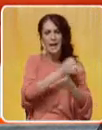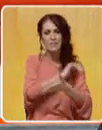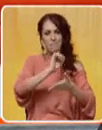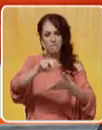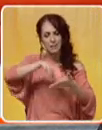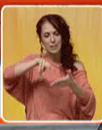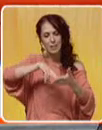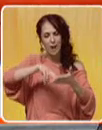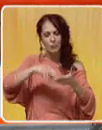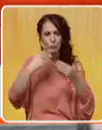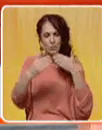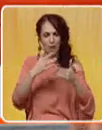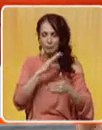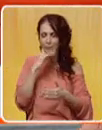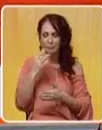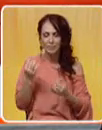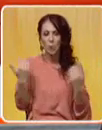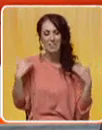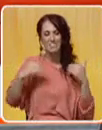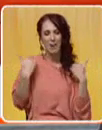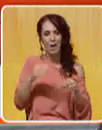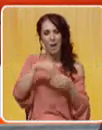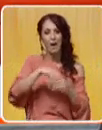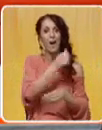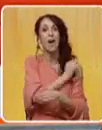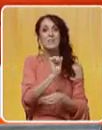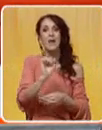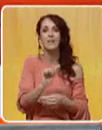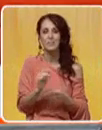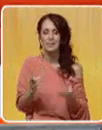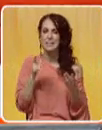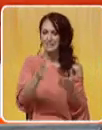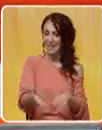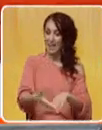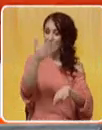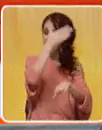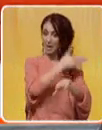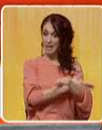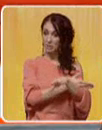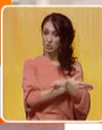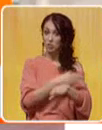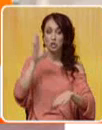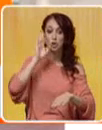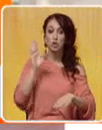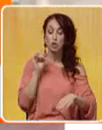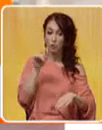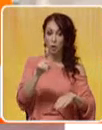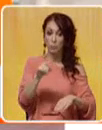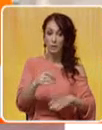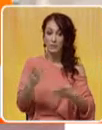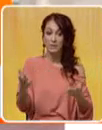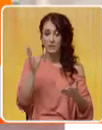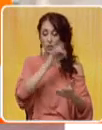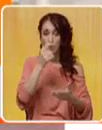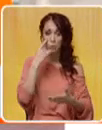da da peça de nós ensaios lá em casa portanto Isto foi antes de de eu ir para a tropa Portanto vocês se não